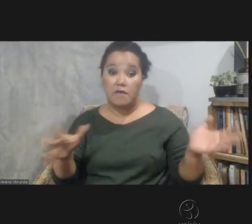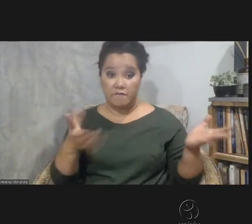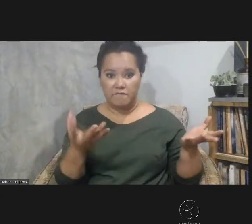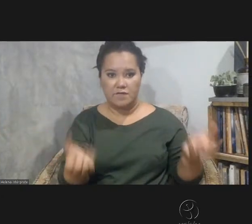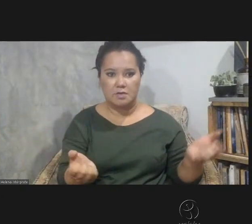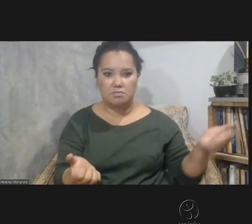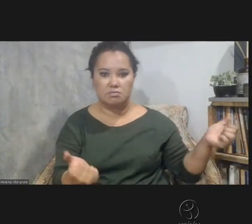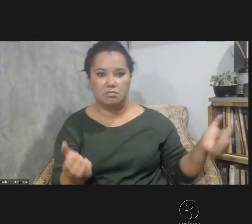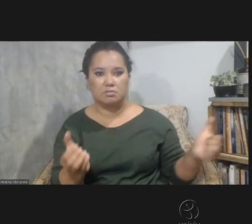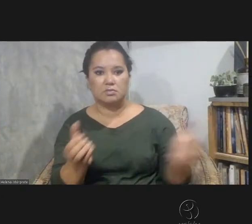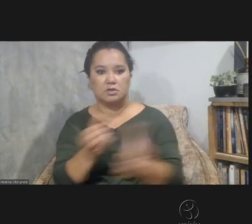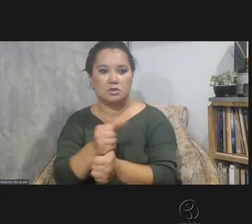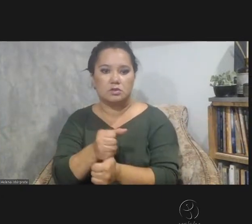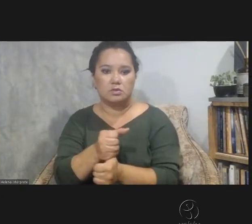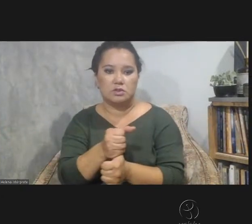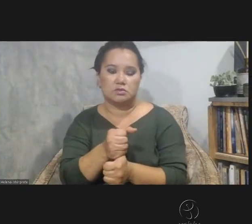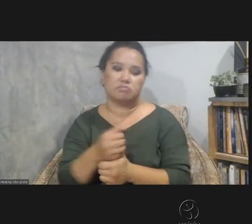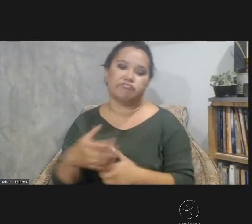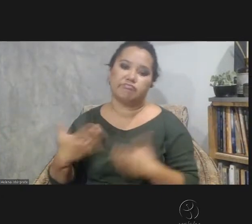substituir trabalhadores.